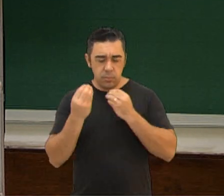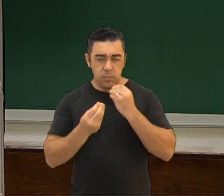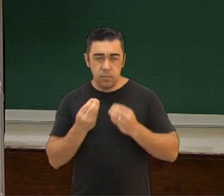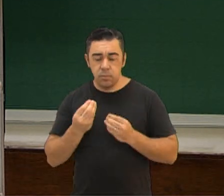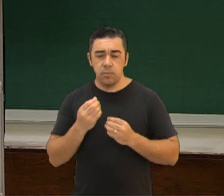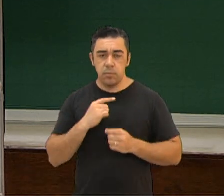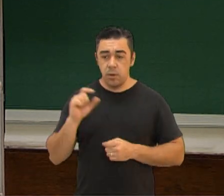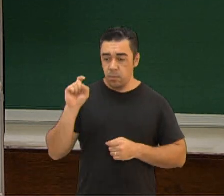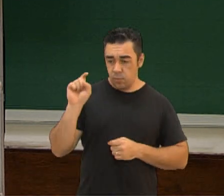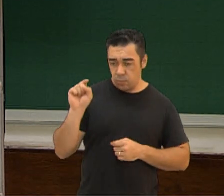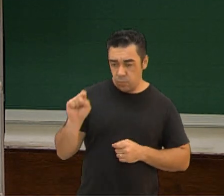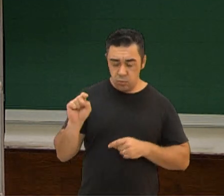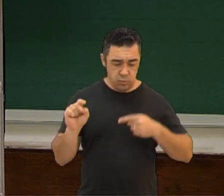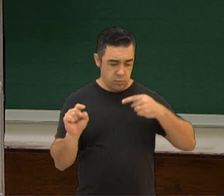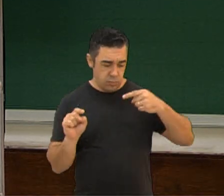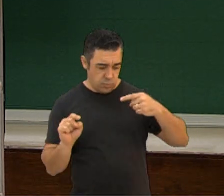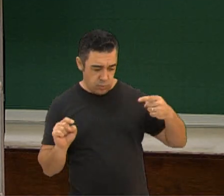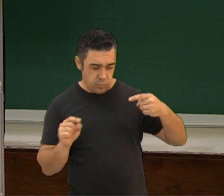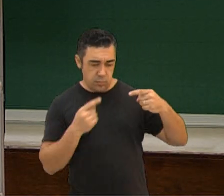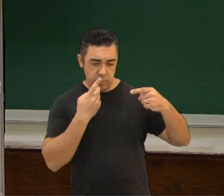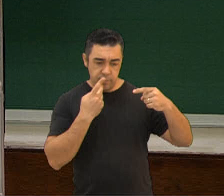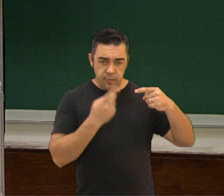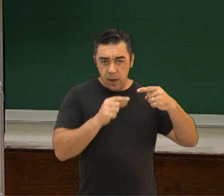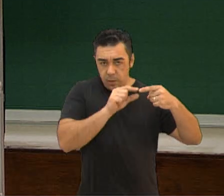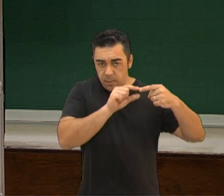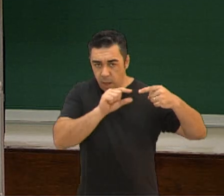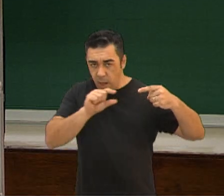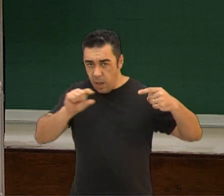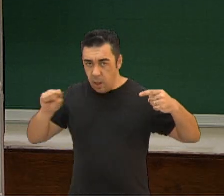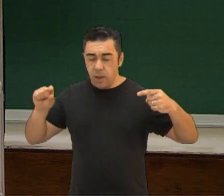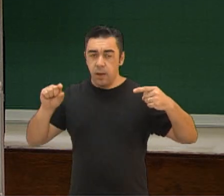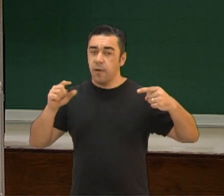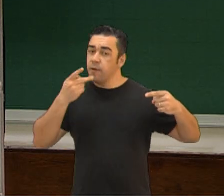a pontuação adequada, né, e a citação da fala dos